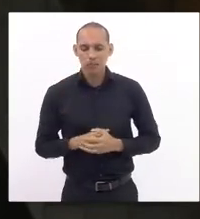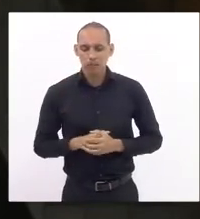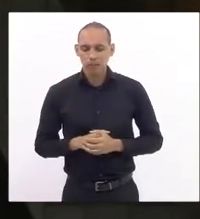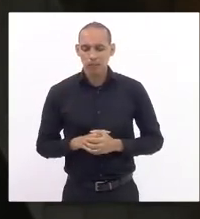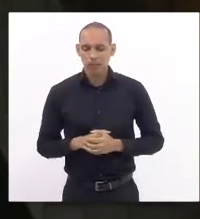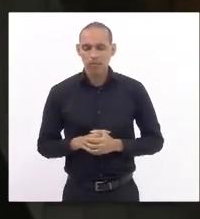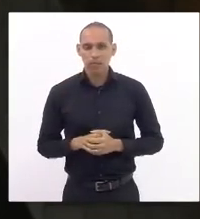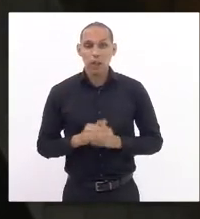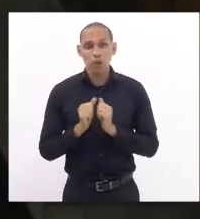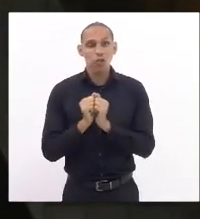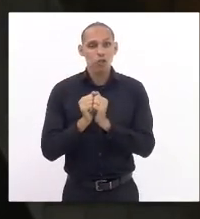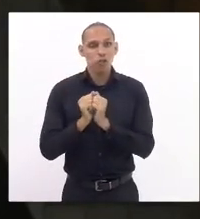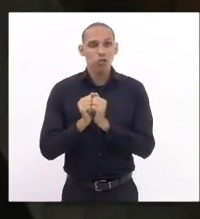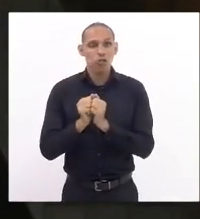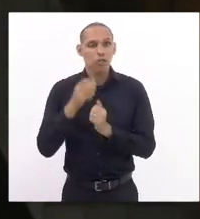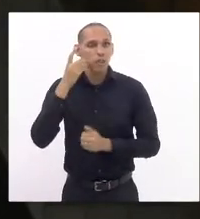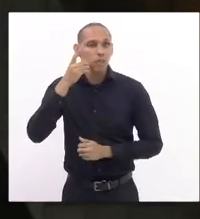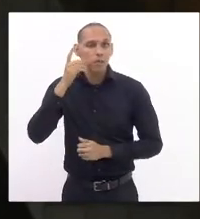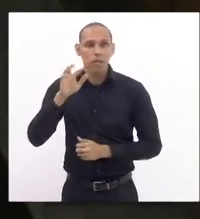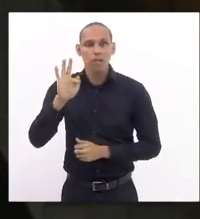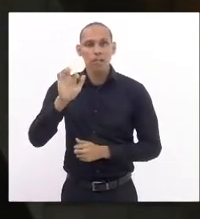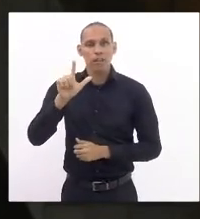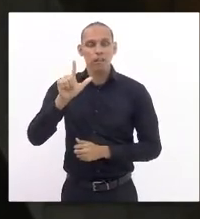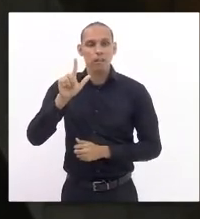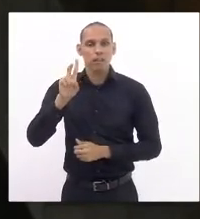ao lado do deputado Flávio Serafini,